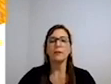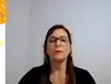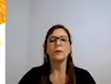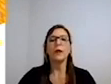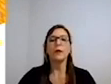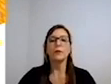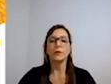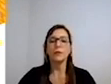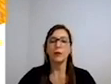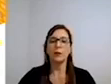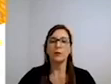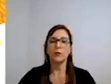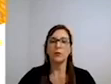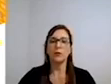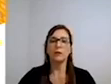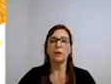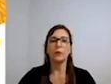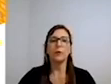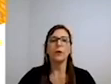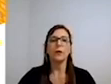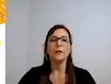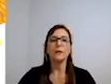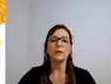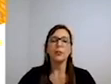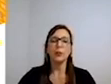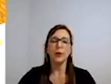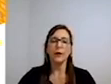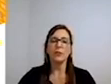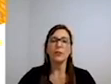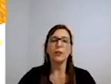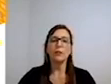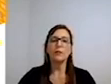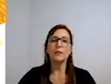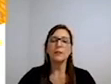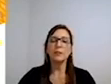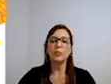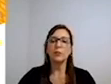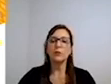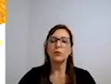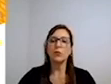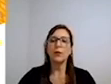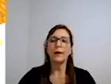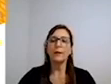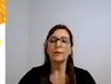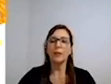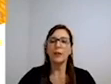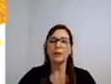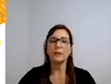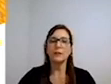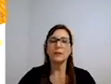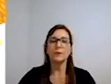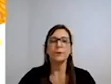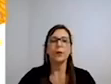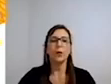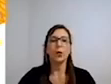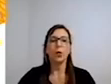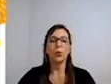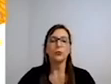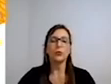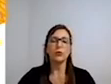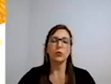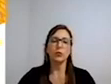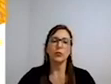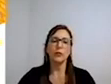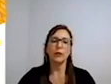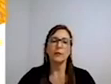periféricas ao sistema nervoso central. São chamados de nervos sensitivos ou aferentes.